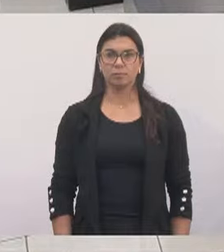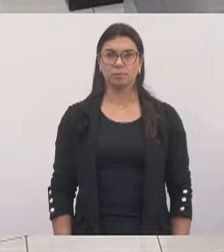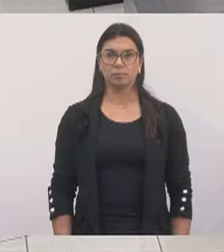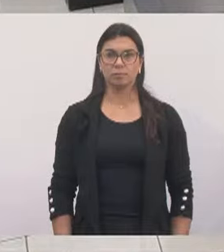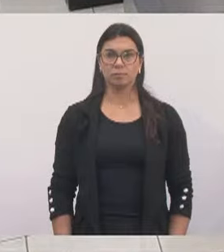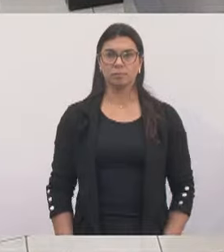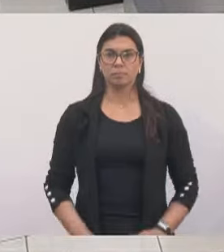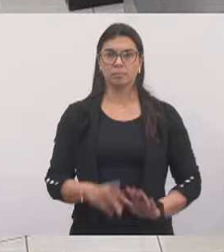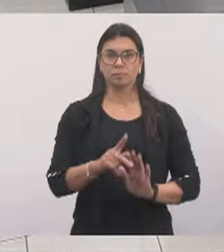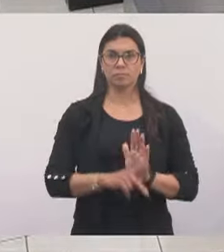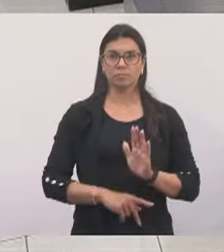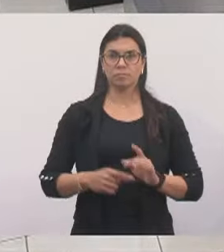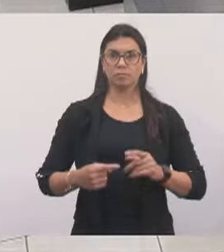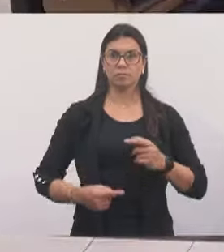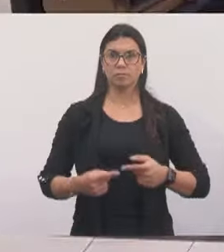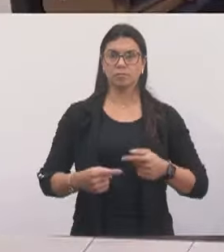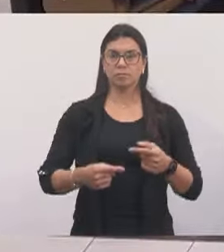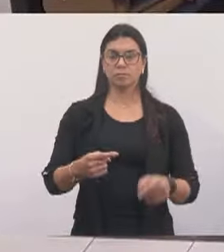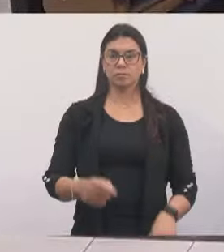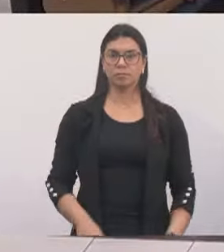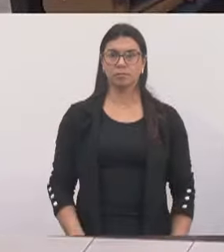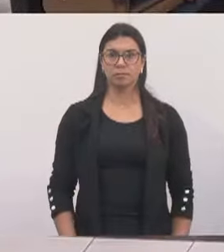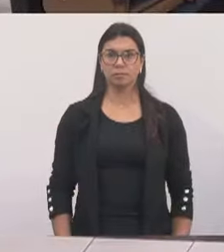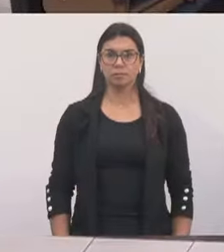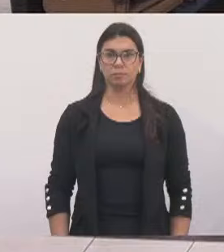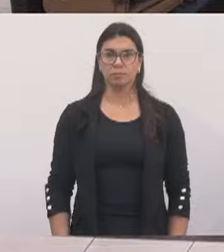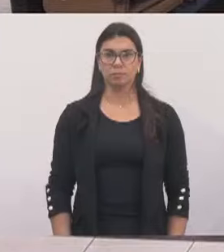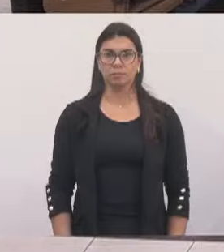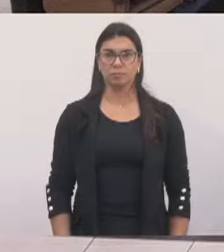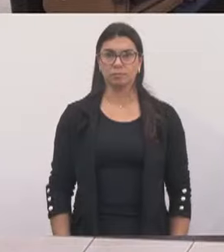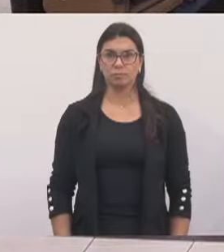Os projetos continuam em discussão.